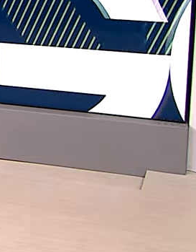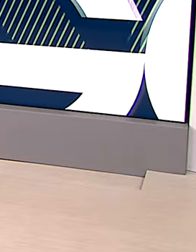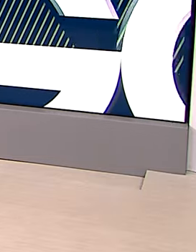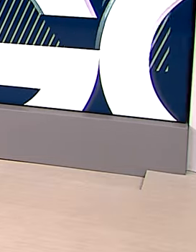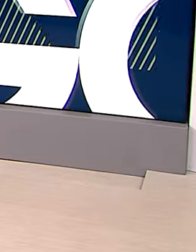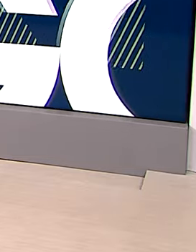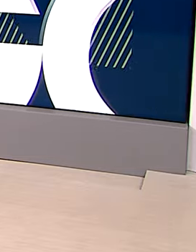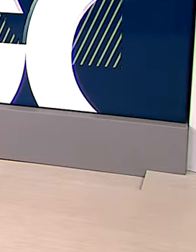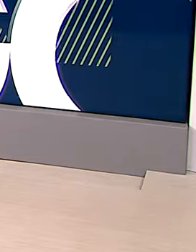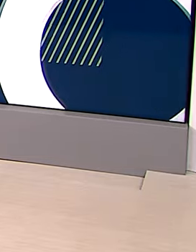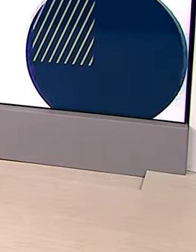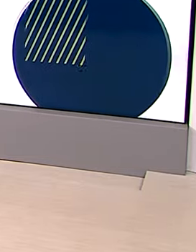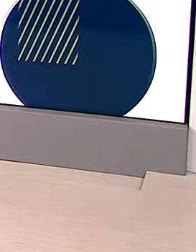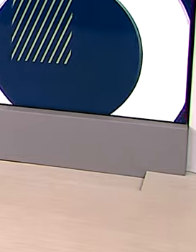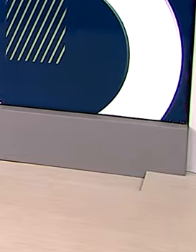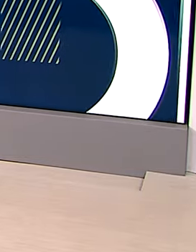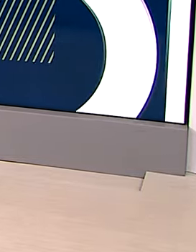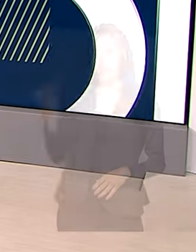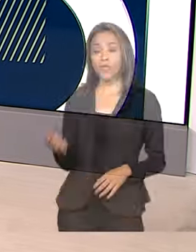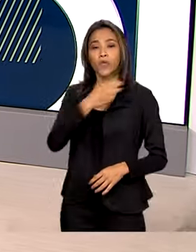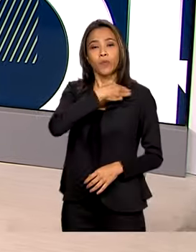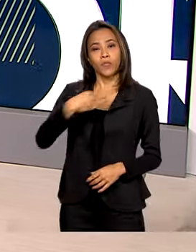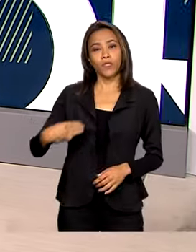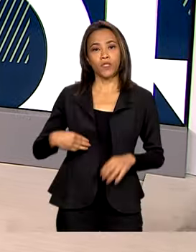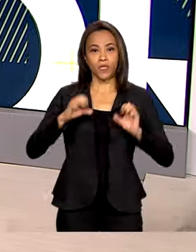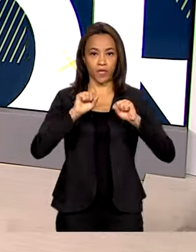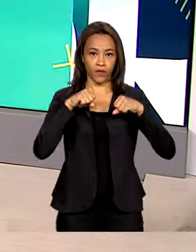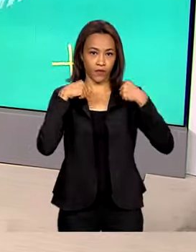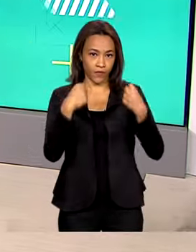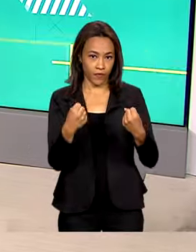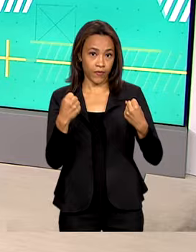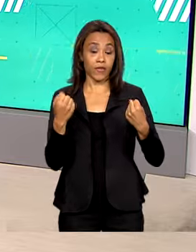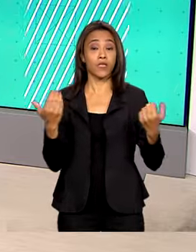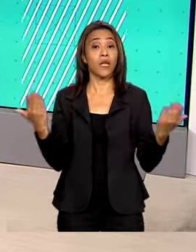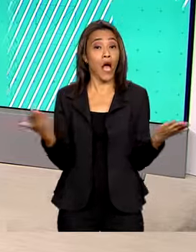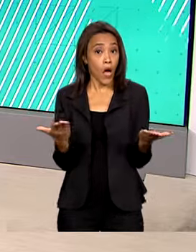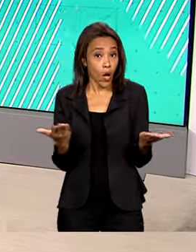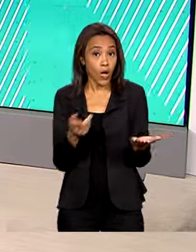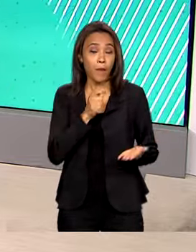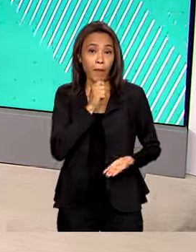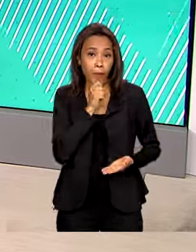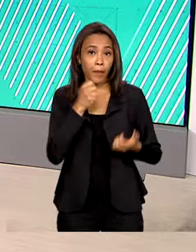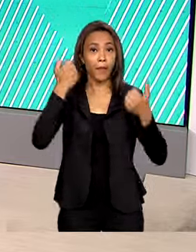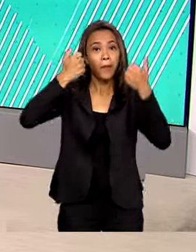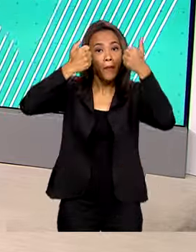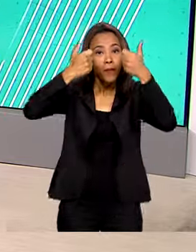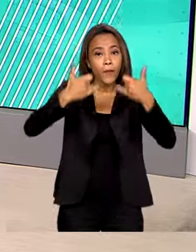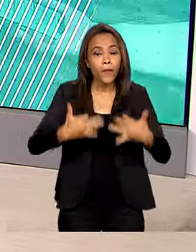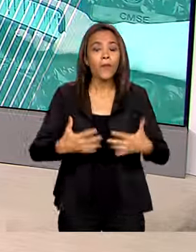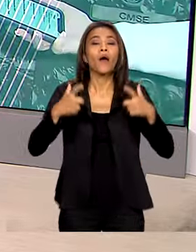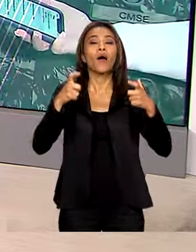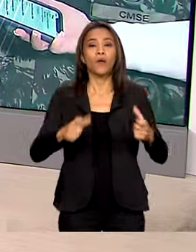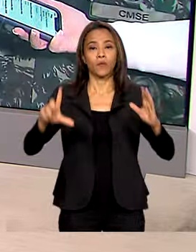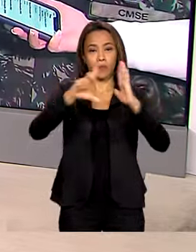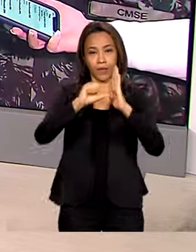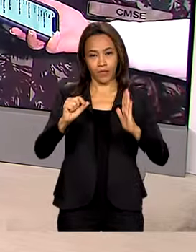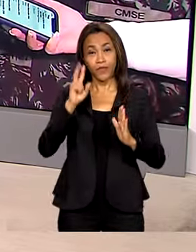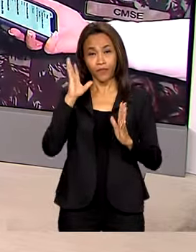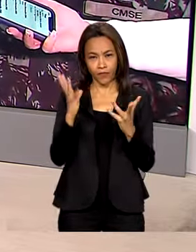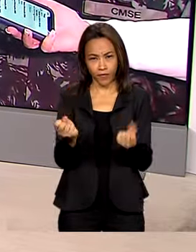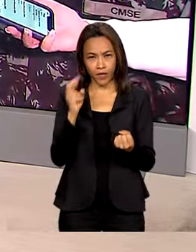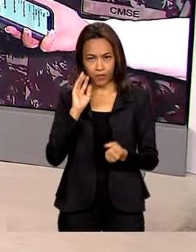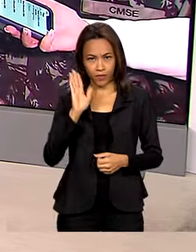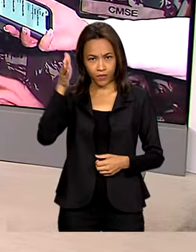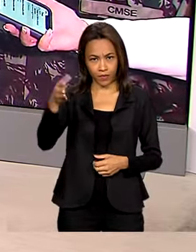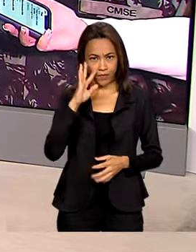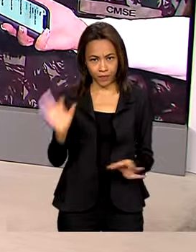Olá, boa noite. O ministro da Defesa, José Múcio, fala nesse momento diretamente do Palácio do Planalto. Vamos ao vivo até